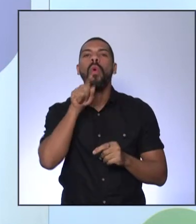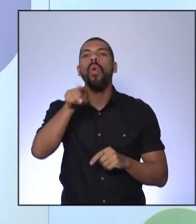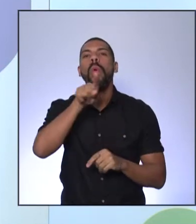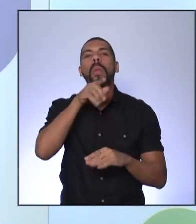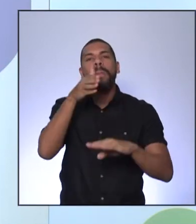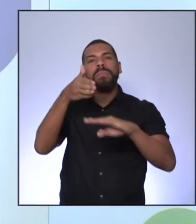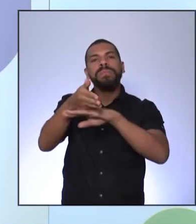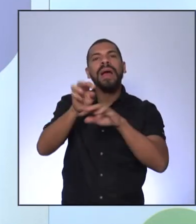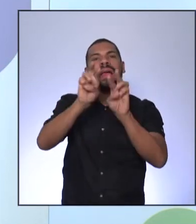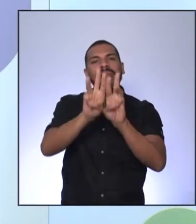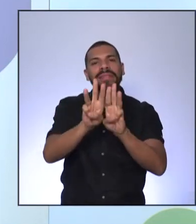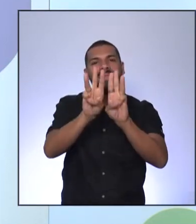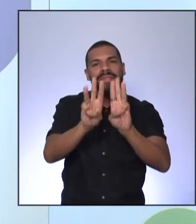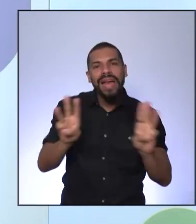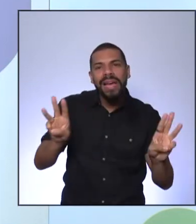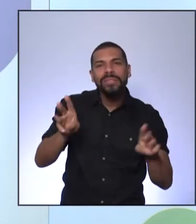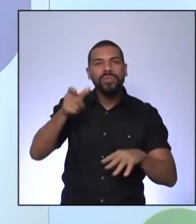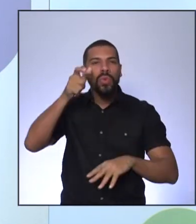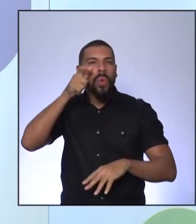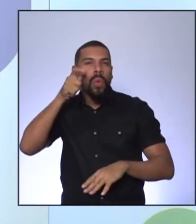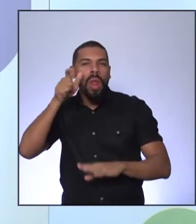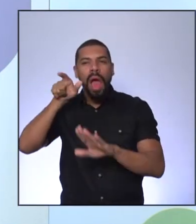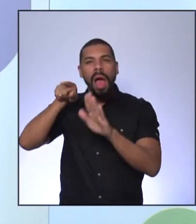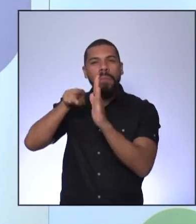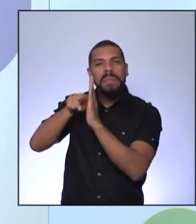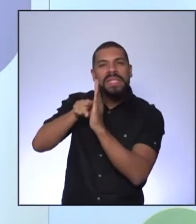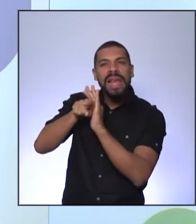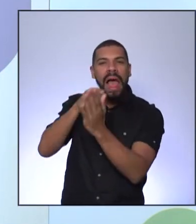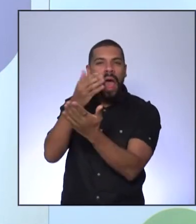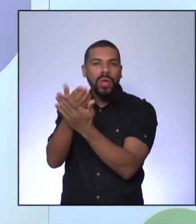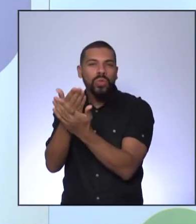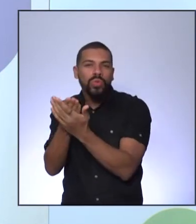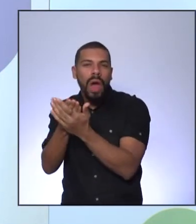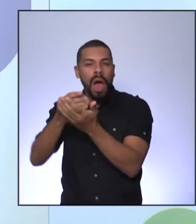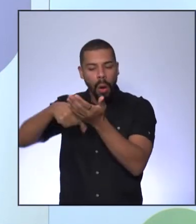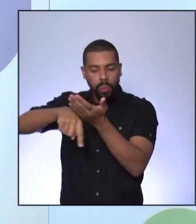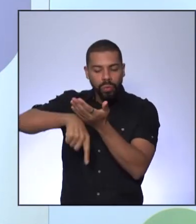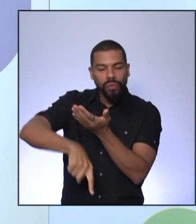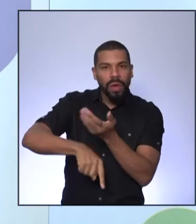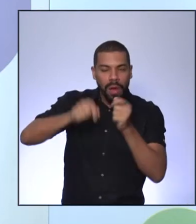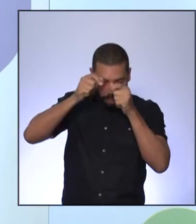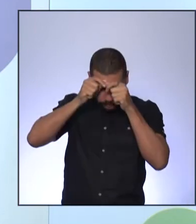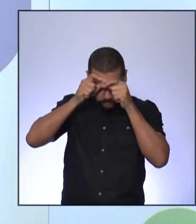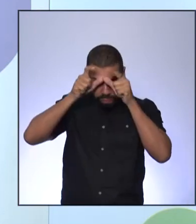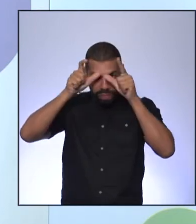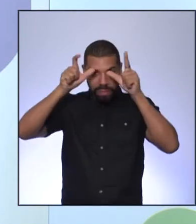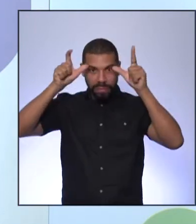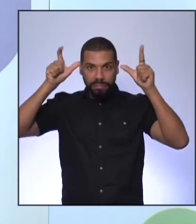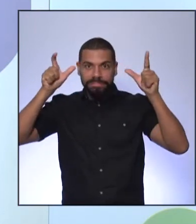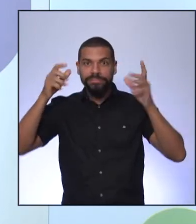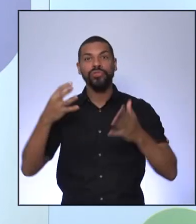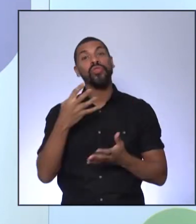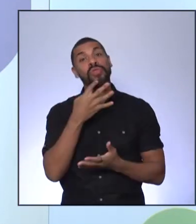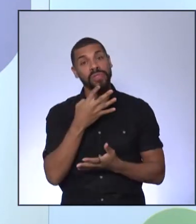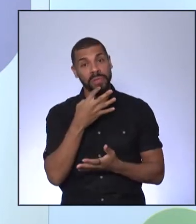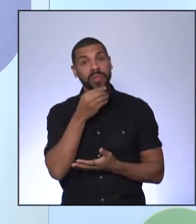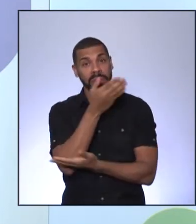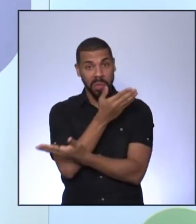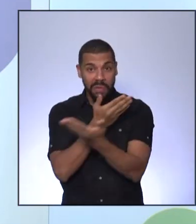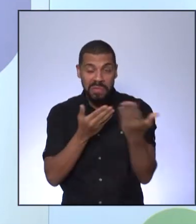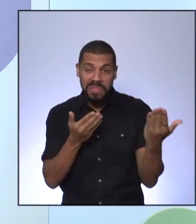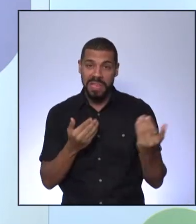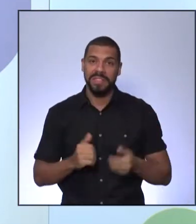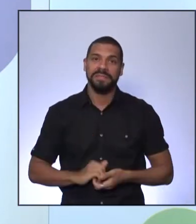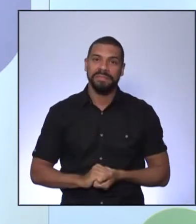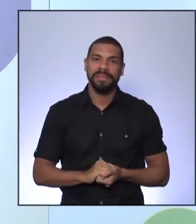acessar, olhar, estudar um pouco mais, se aprofundar e aumentar o repertório de conhecimento sobre